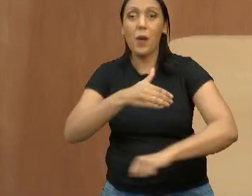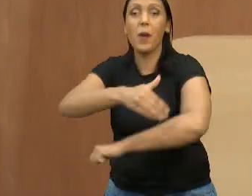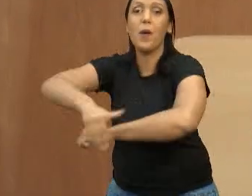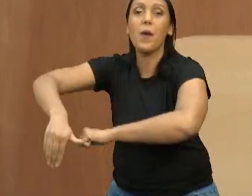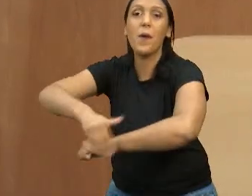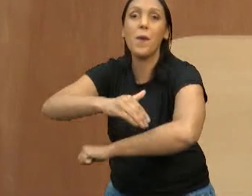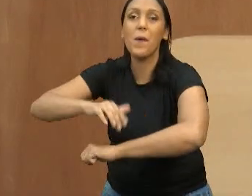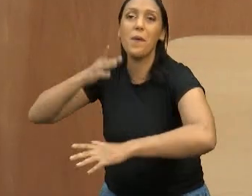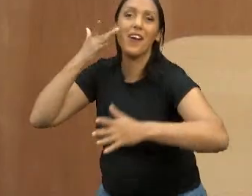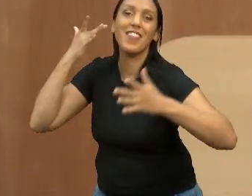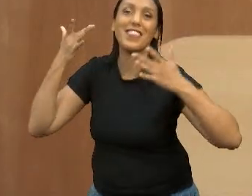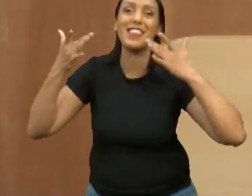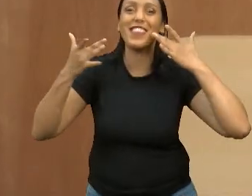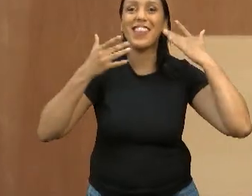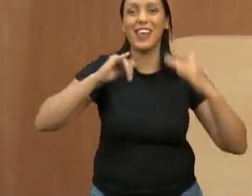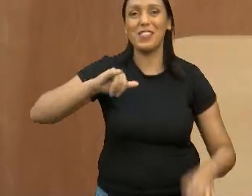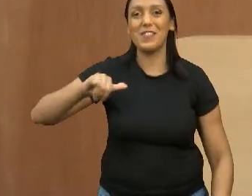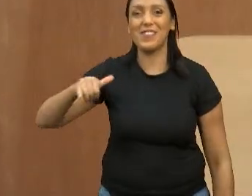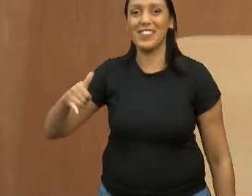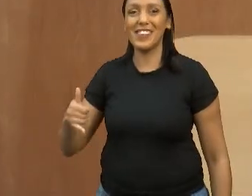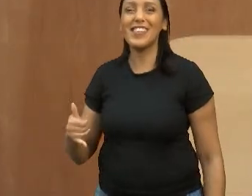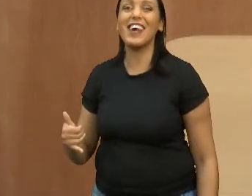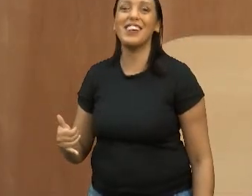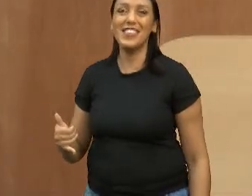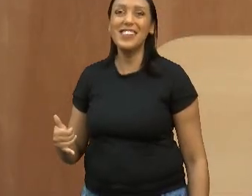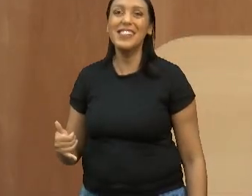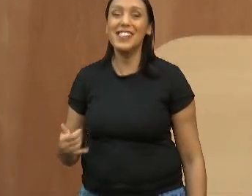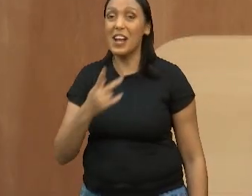o quanto isso era revolucionário.